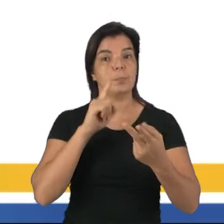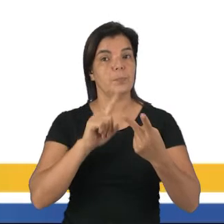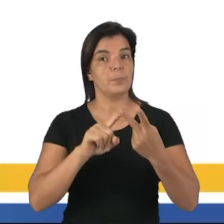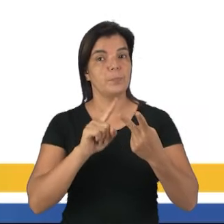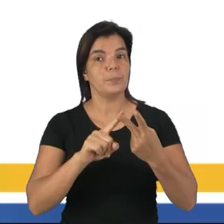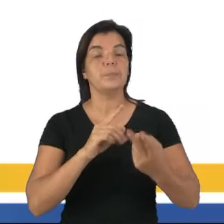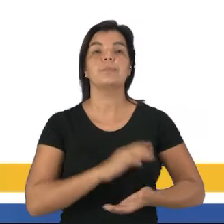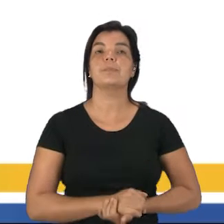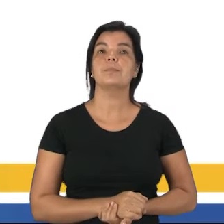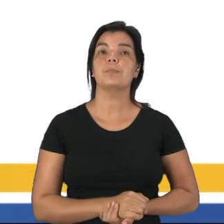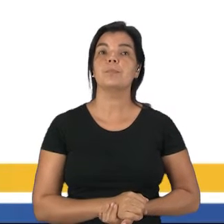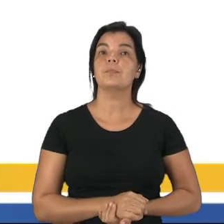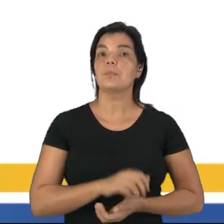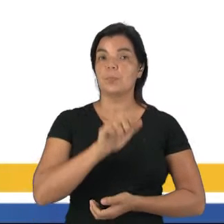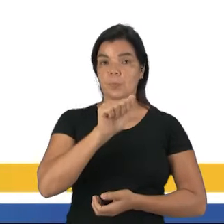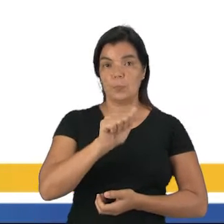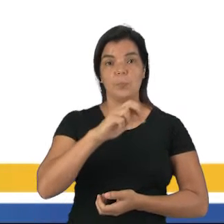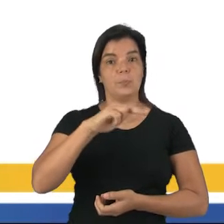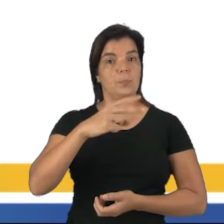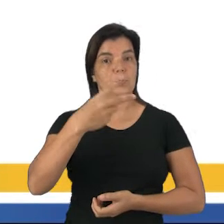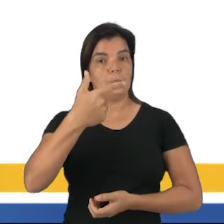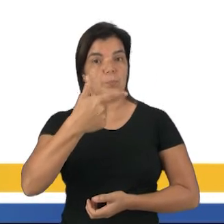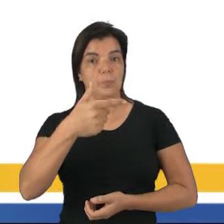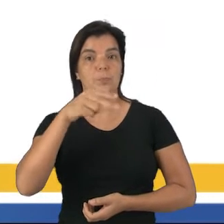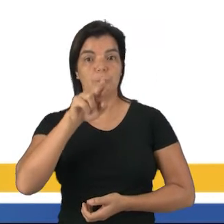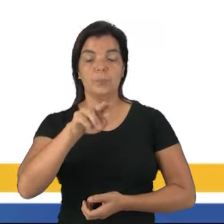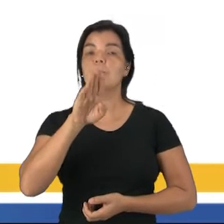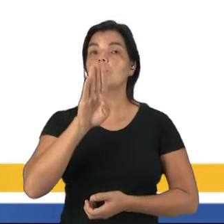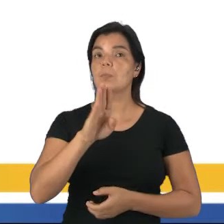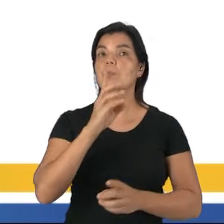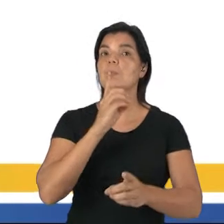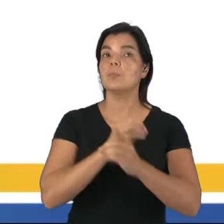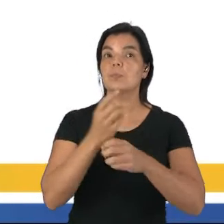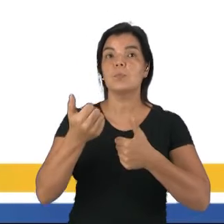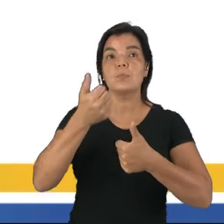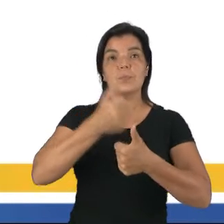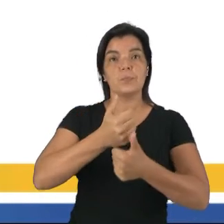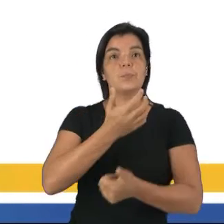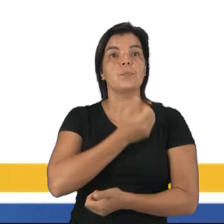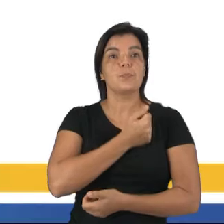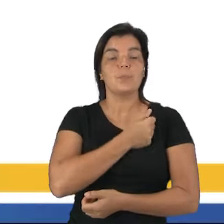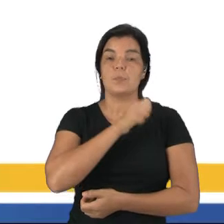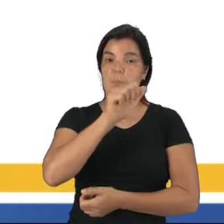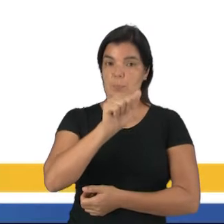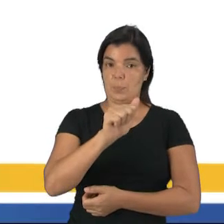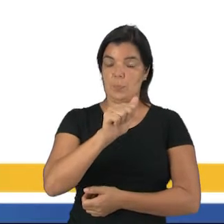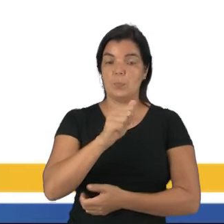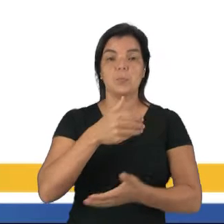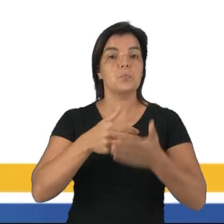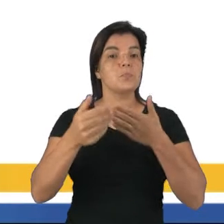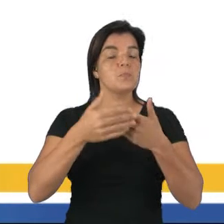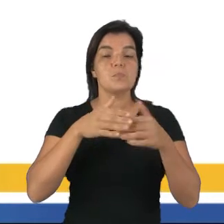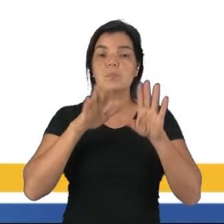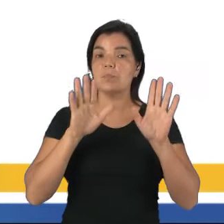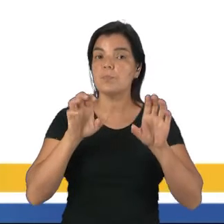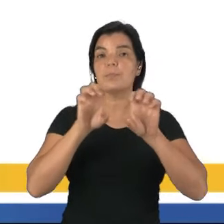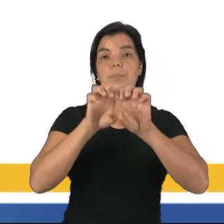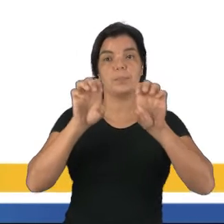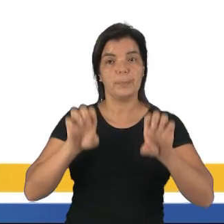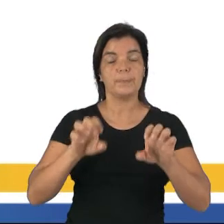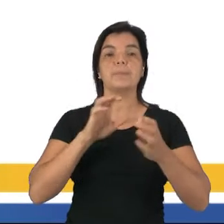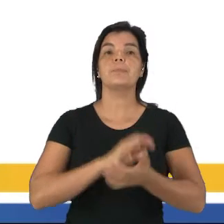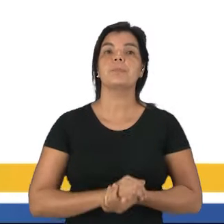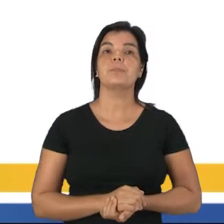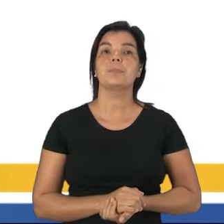segunda. Como A é igual a 25, para encontrarmos B, podemos substituir o valor de A em qualquer uma das